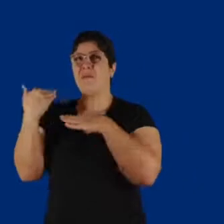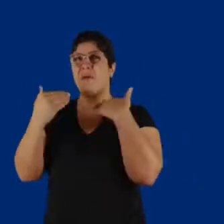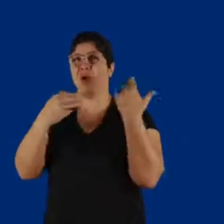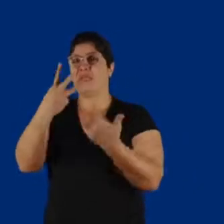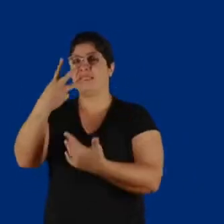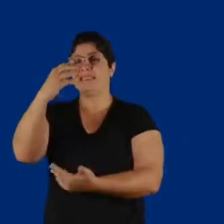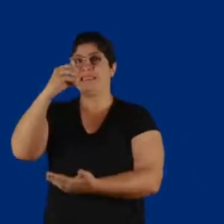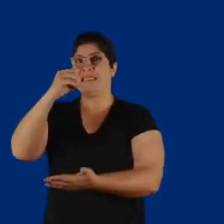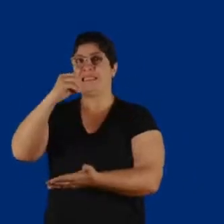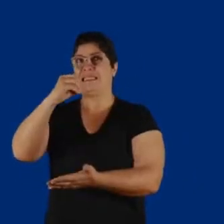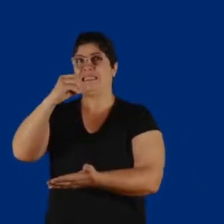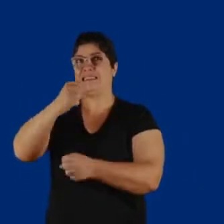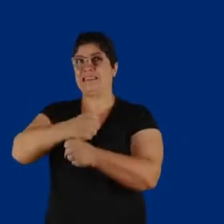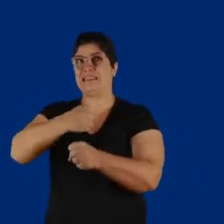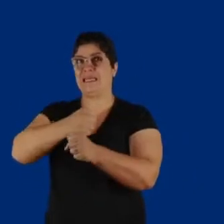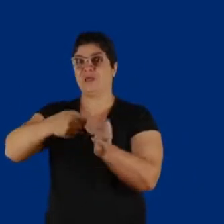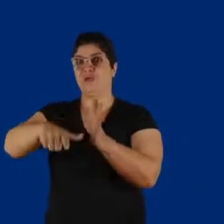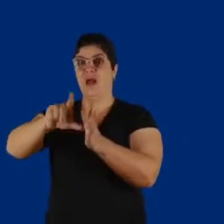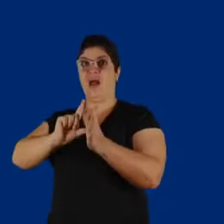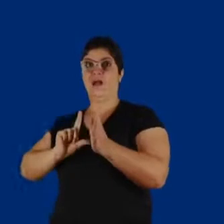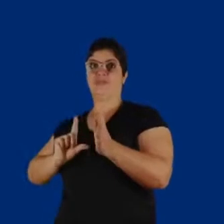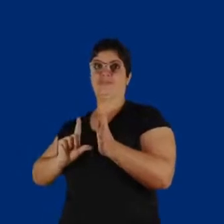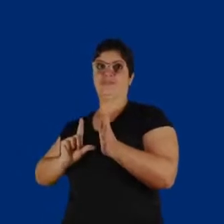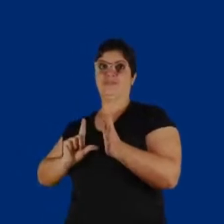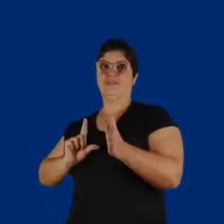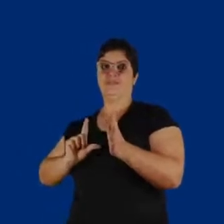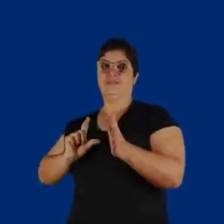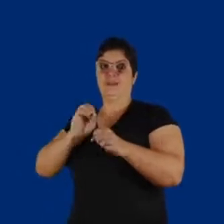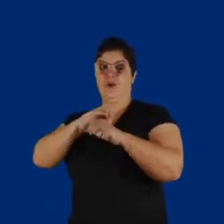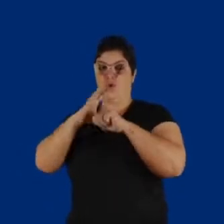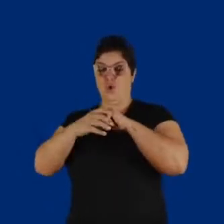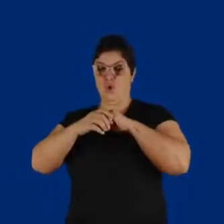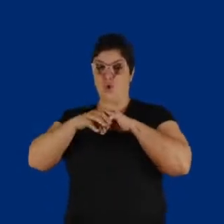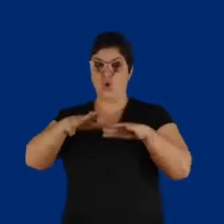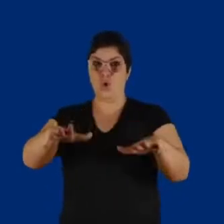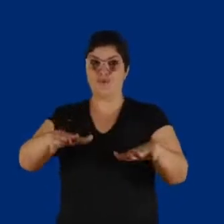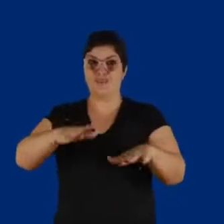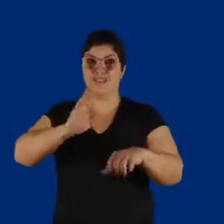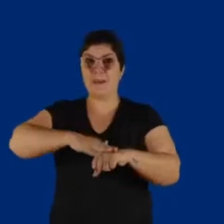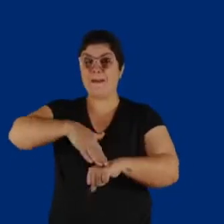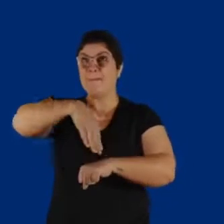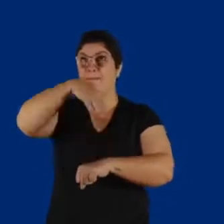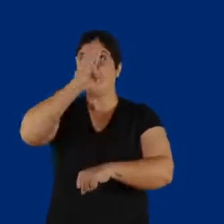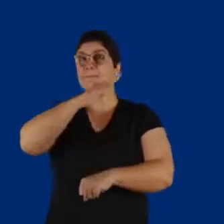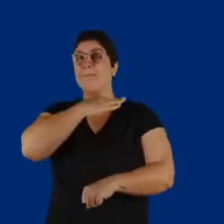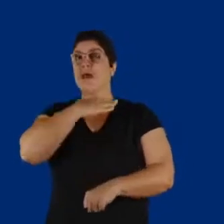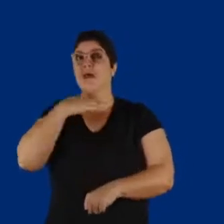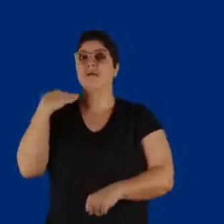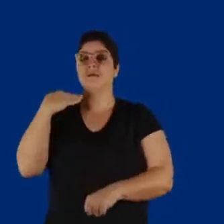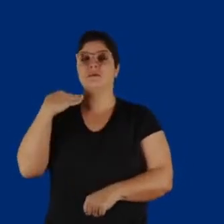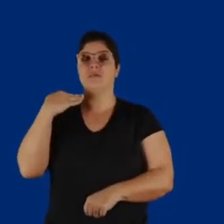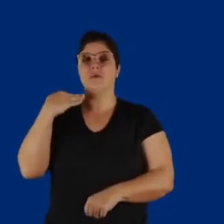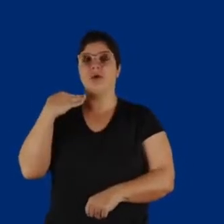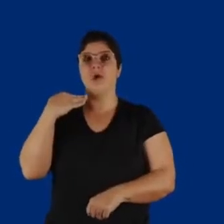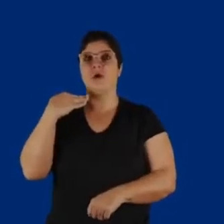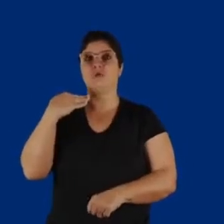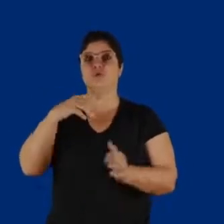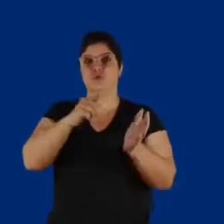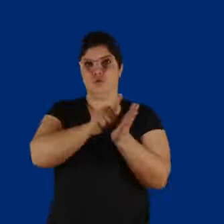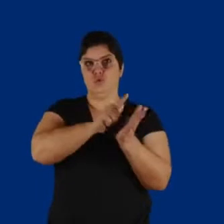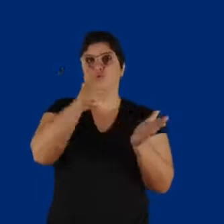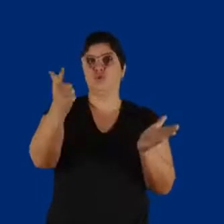cedo, morrem mais de Covid. Aqui no Rio de Janeiro, 80% das mortes, isso saiu nos jornais, né, os pesquisadores